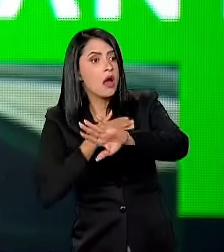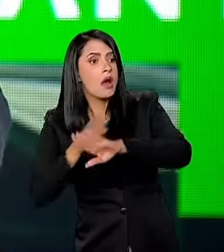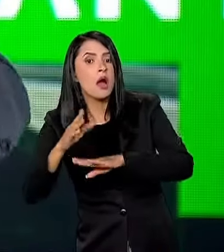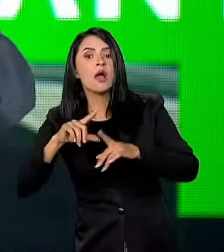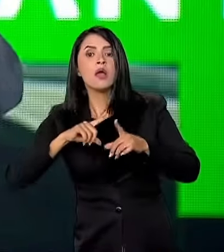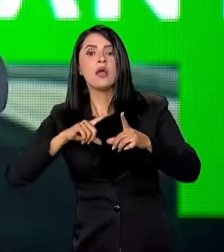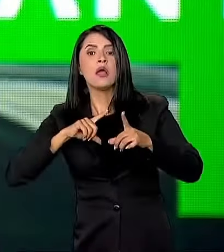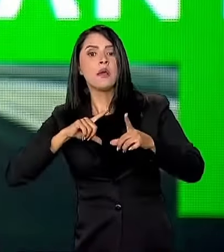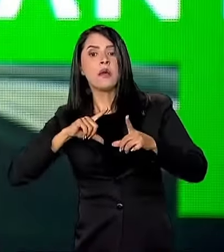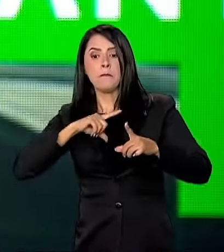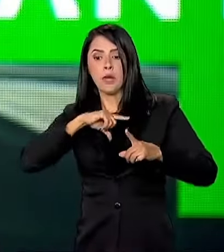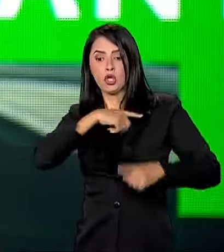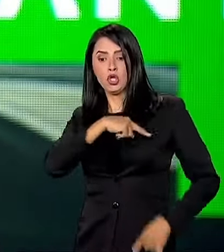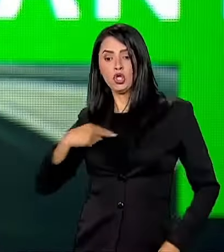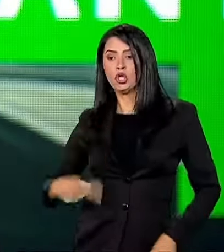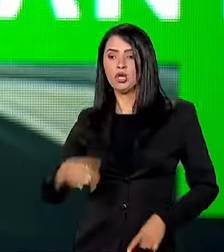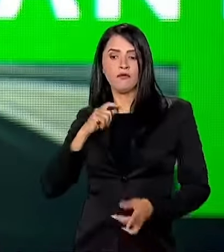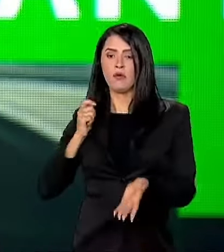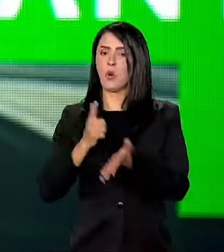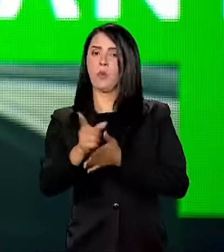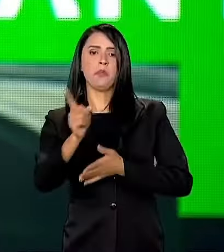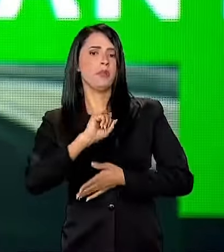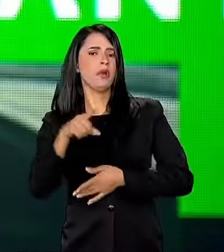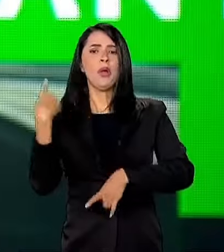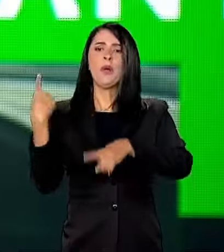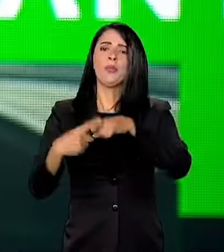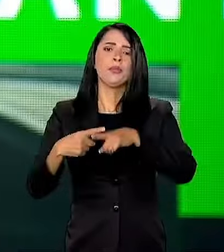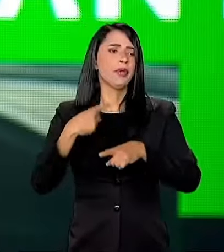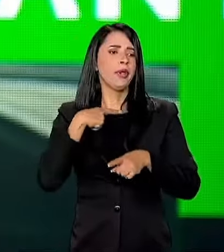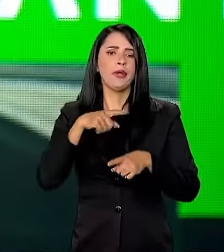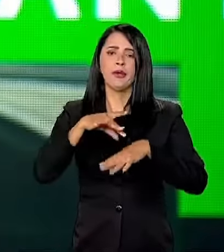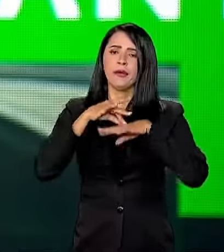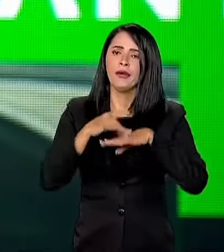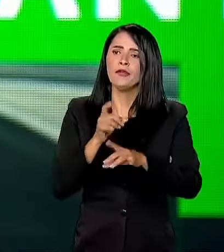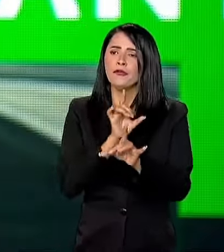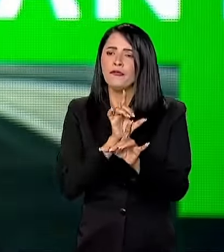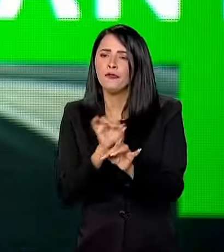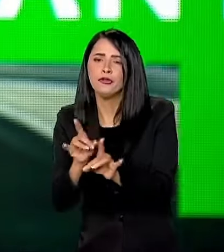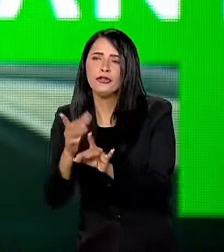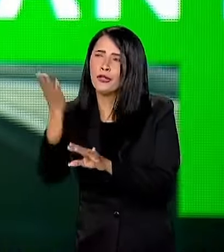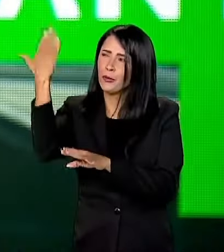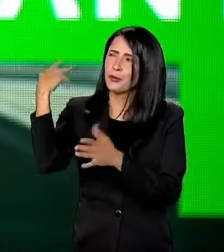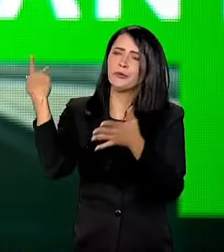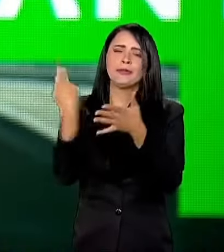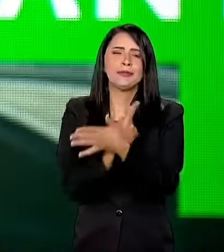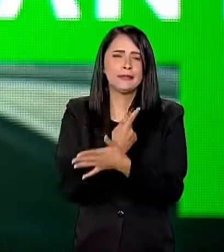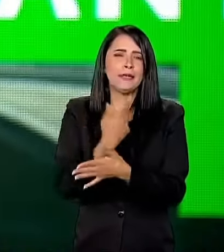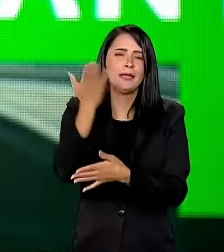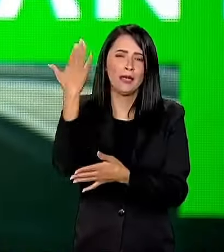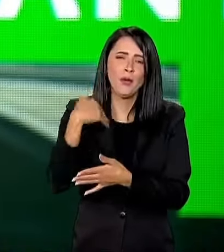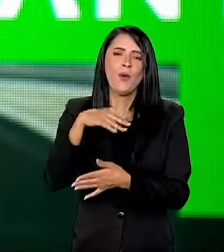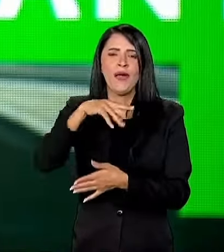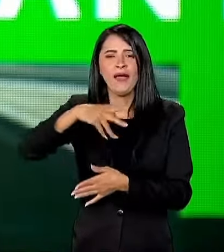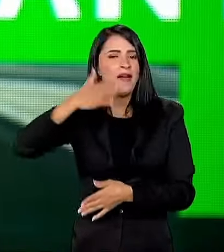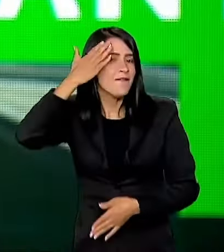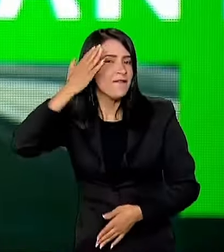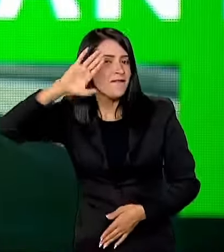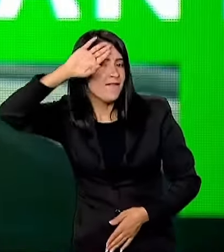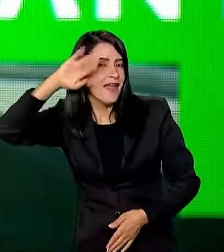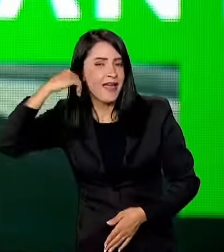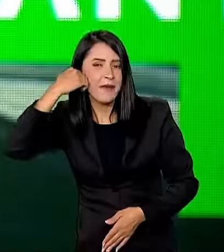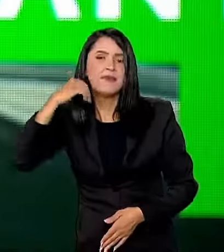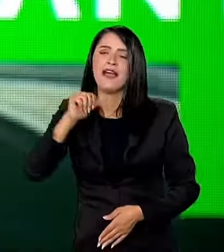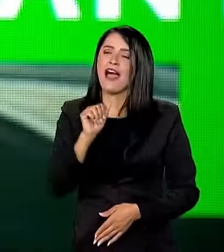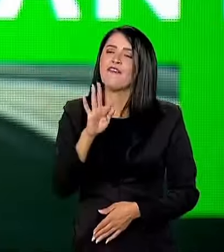e os chineses não vão comprar porque essa carne foi vendida quando teve aquele caso de, de febre aftosa lá